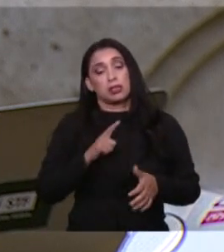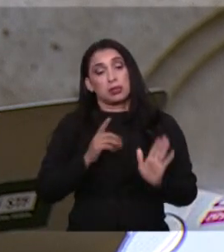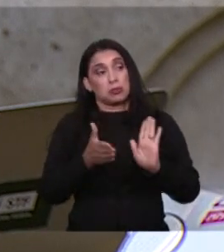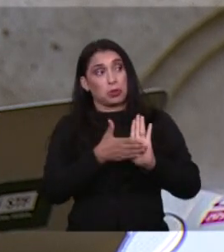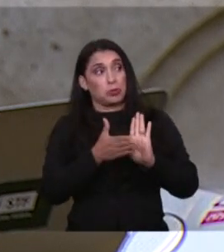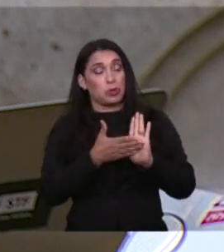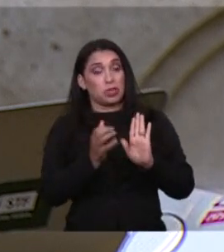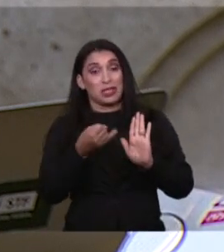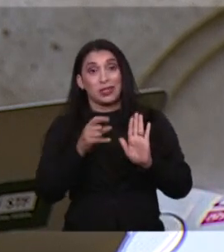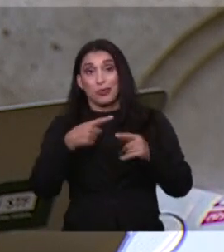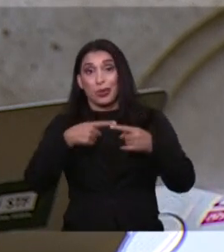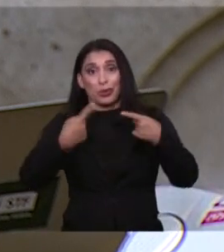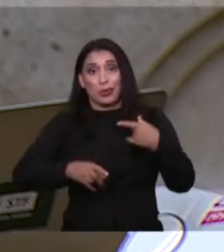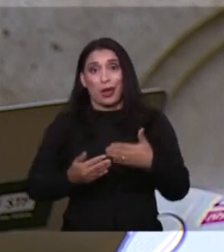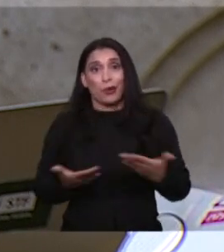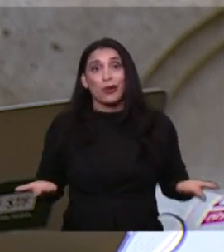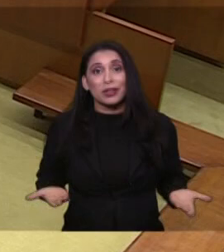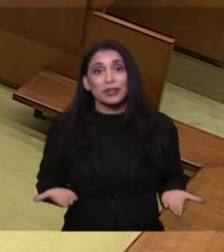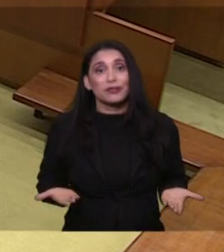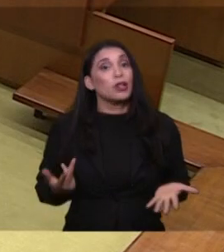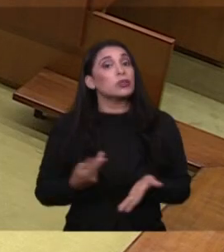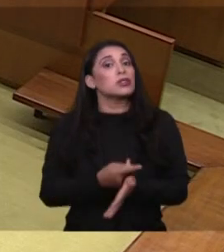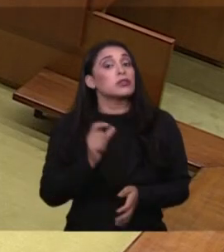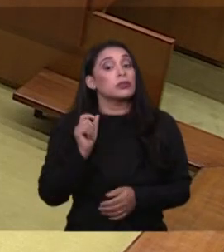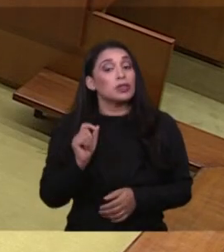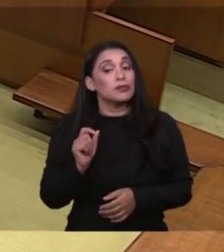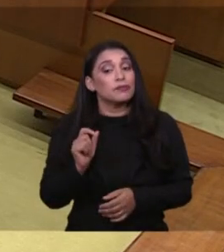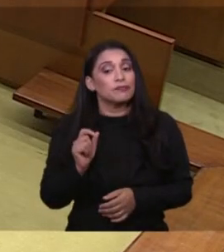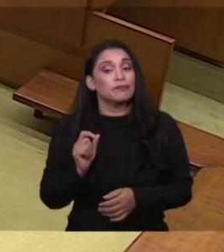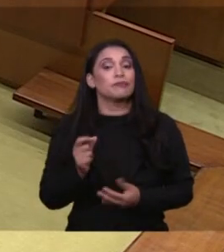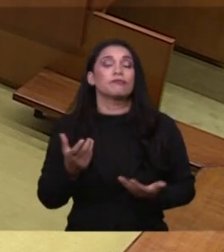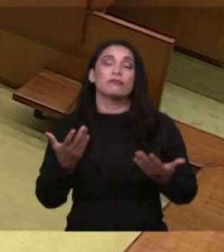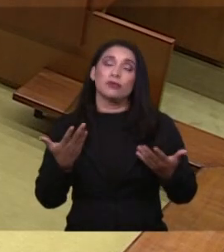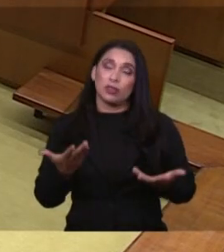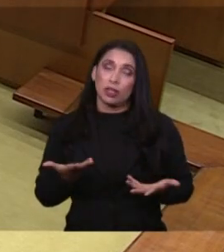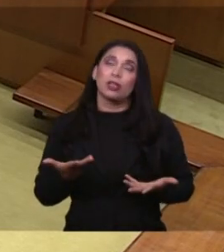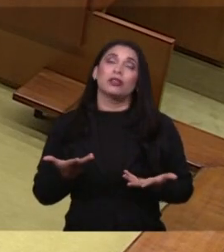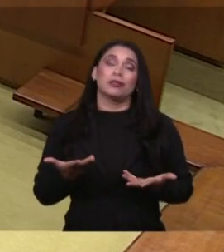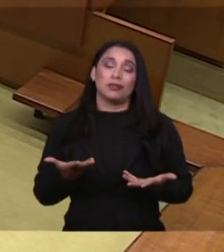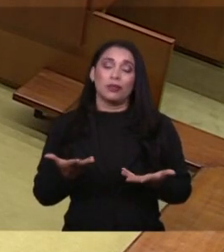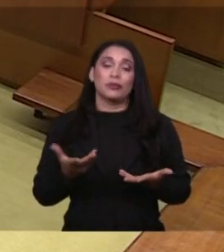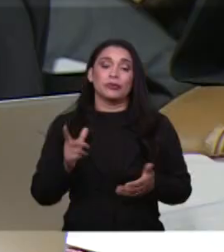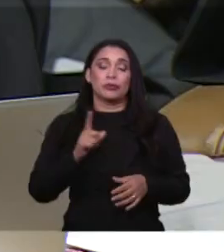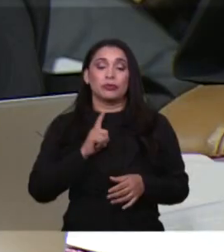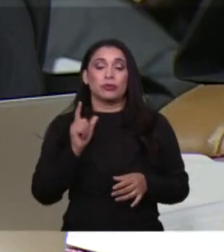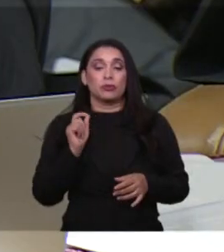se nós proibirmos agora? Exatamente. Porque